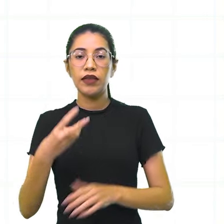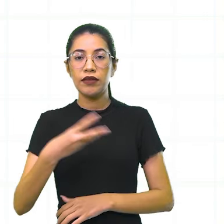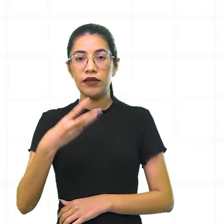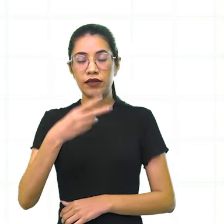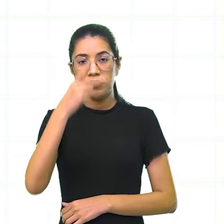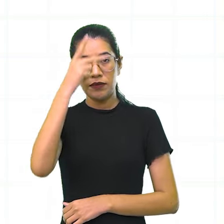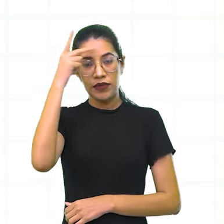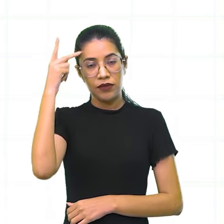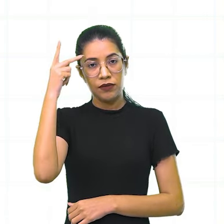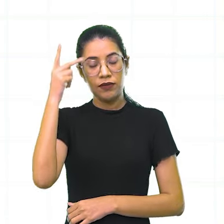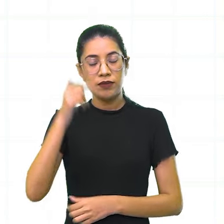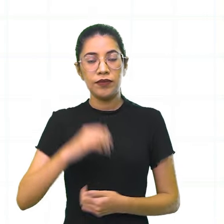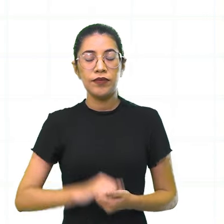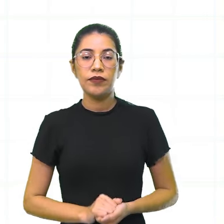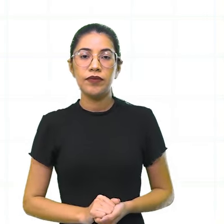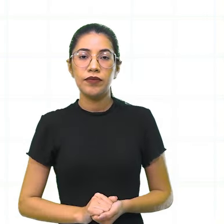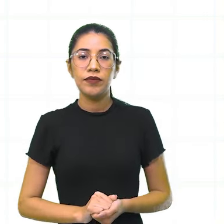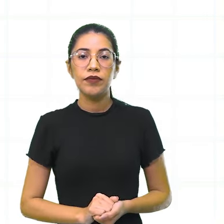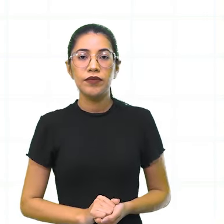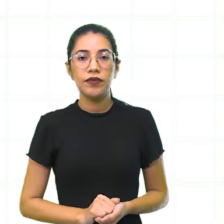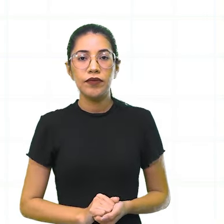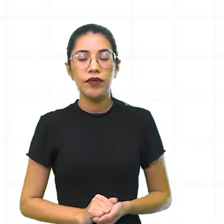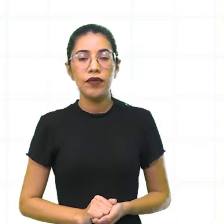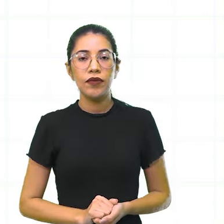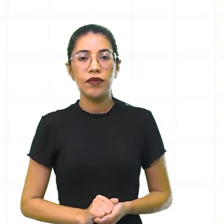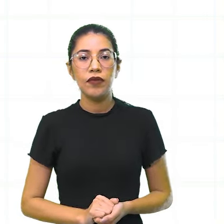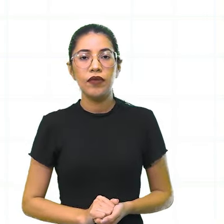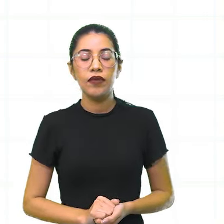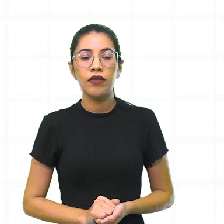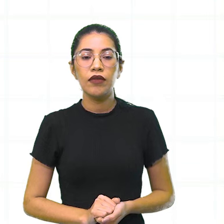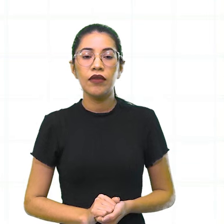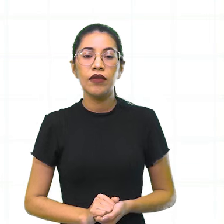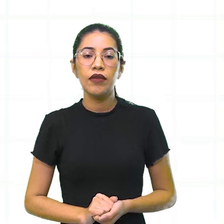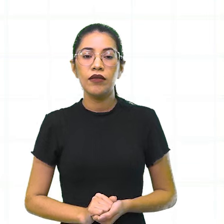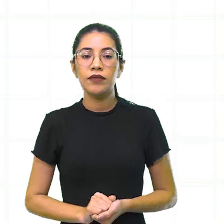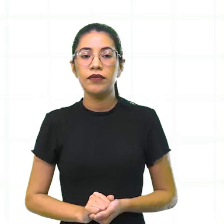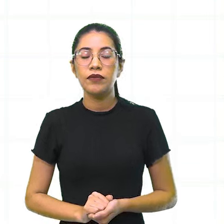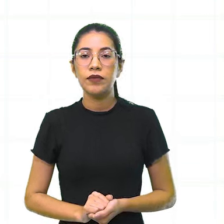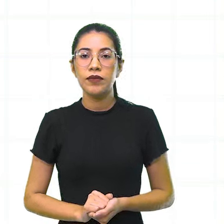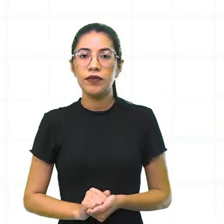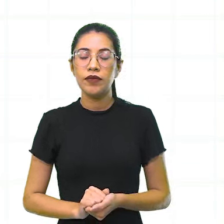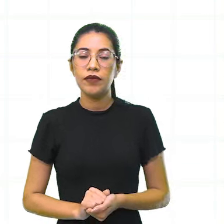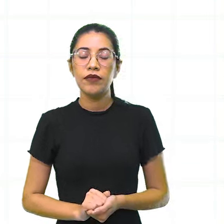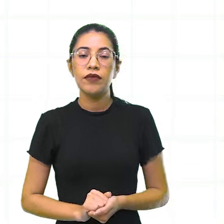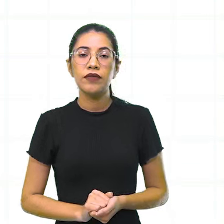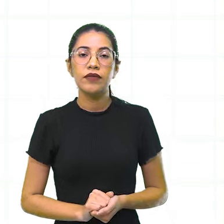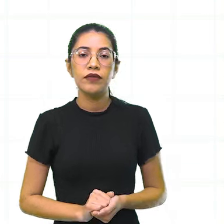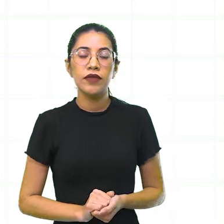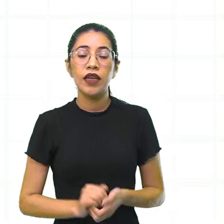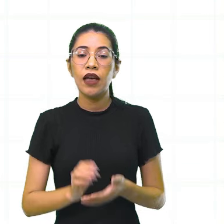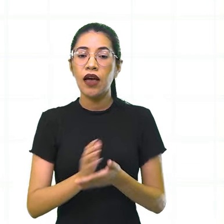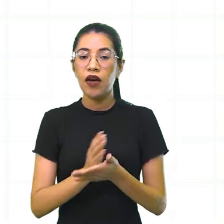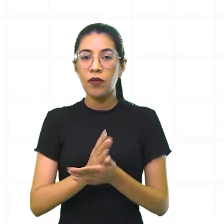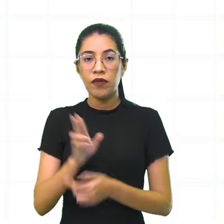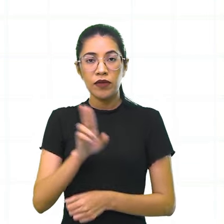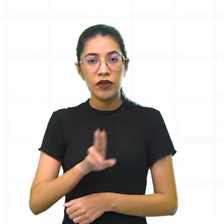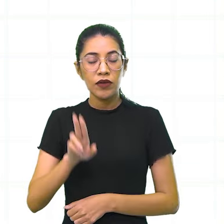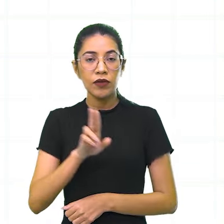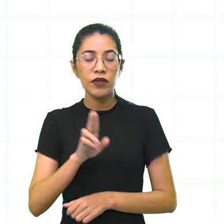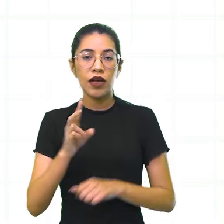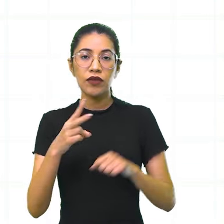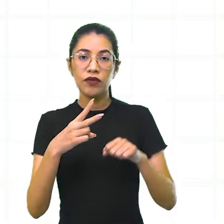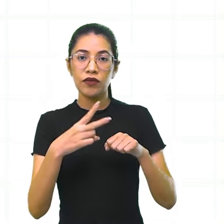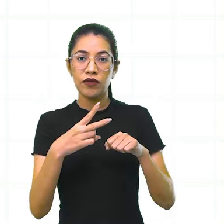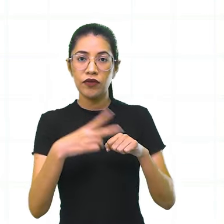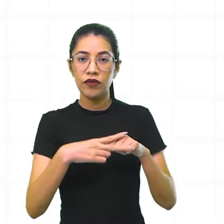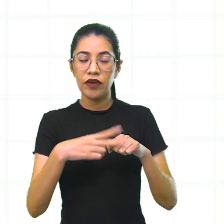pessoa, tá? Em terceira pessoa. Algumas vezes são utilizados os